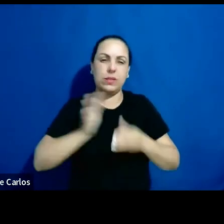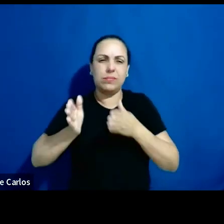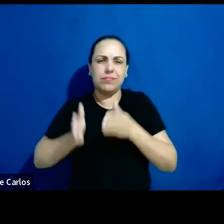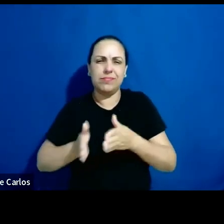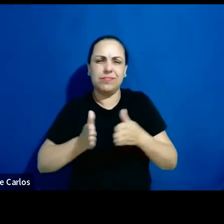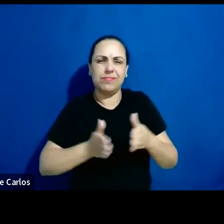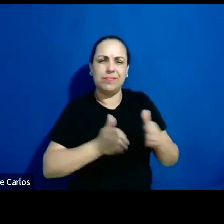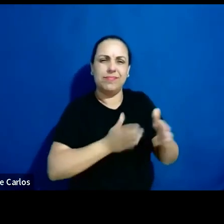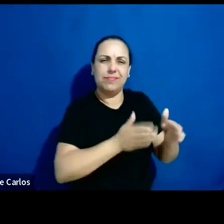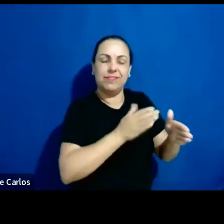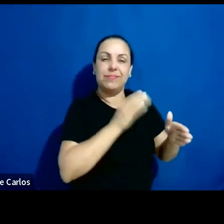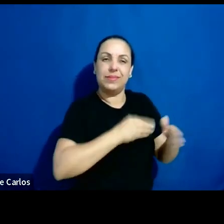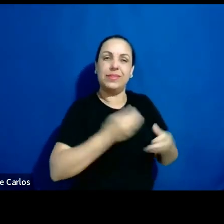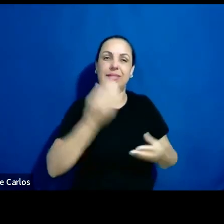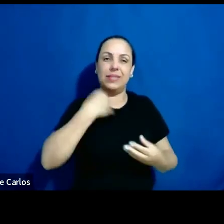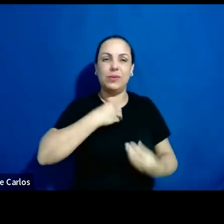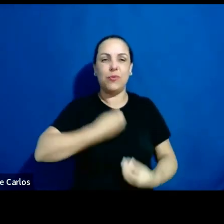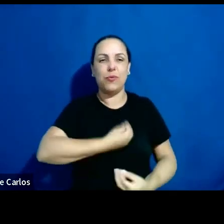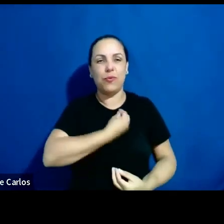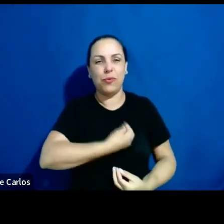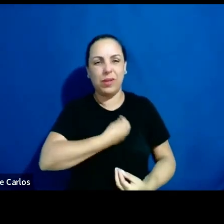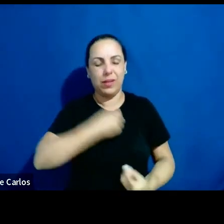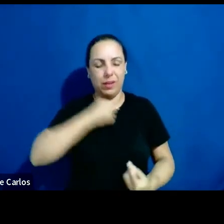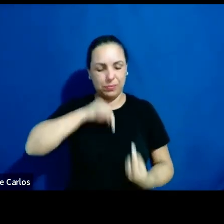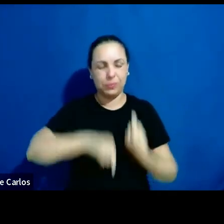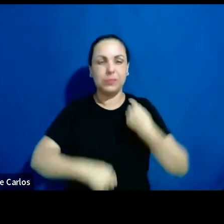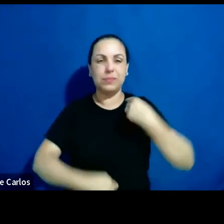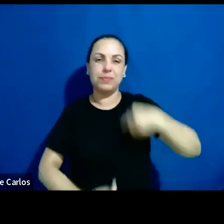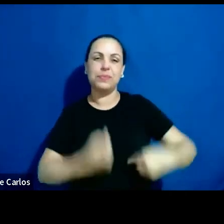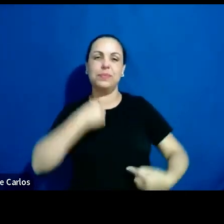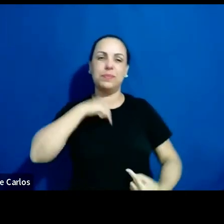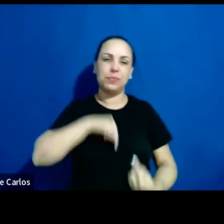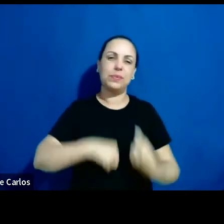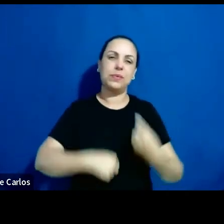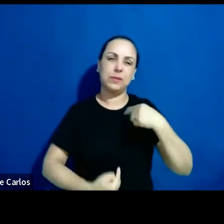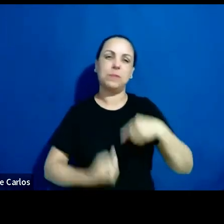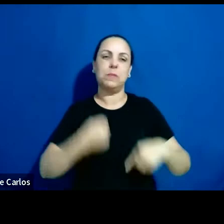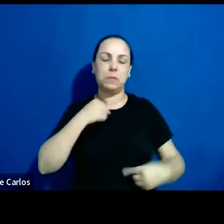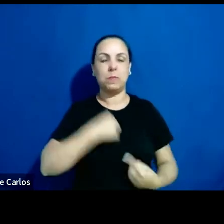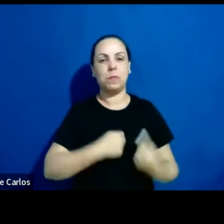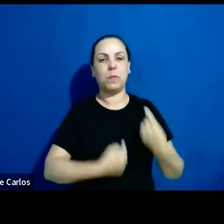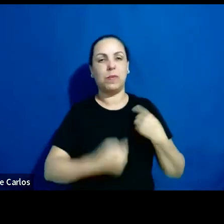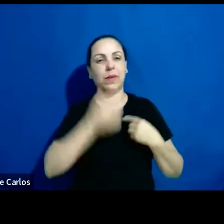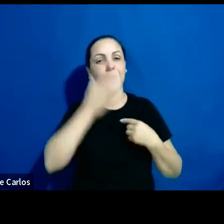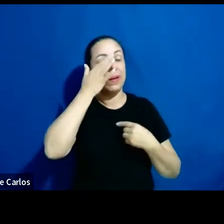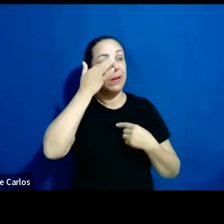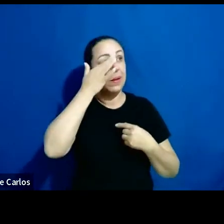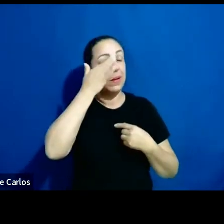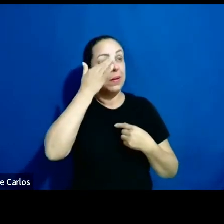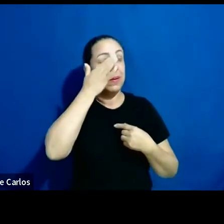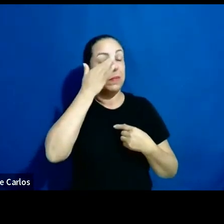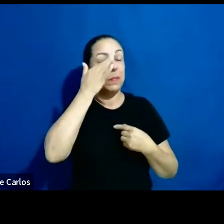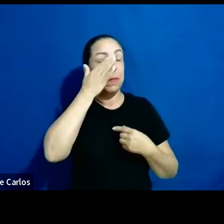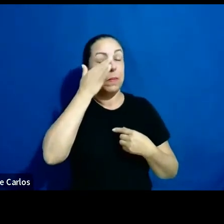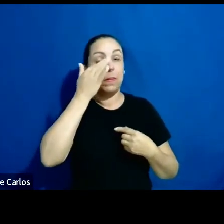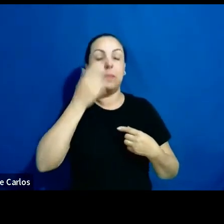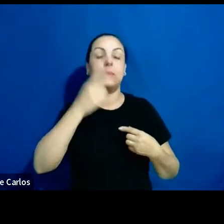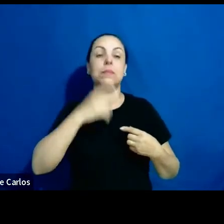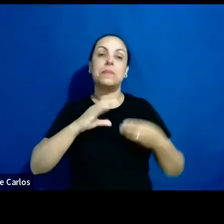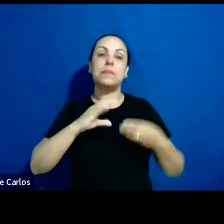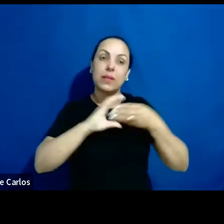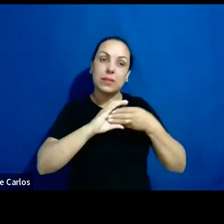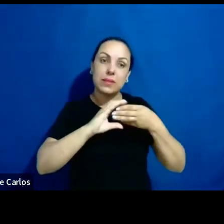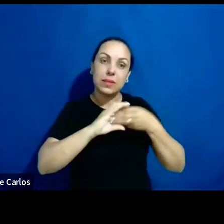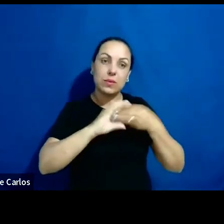vida correndo dentro do nosso peito. Esses estímulos, eles encontram, então, outro grupo de células que formam o chamado